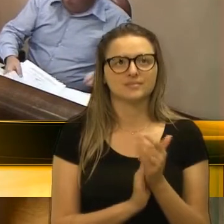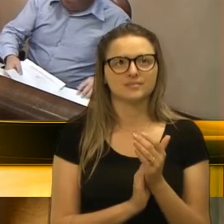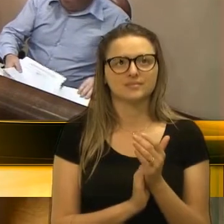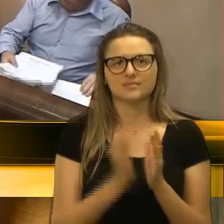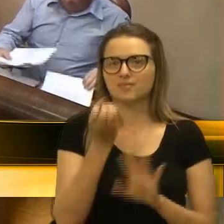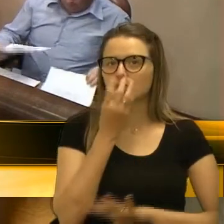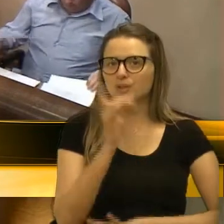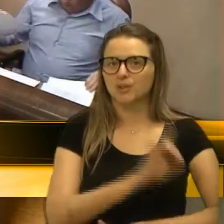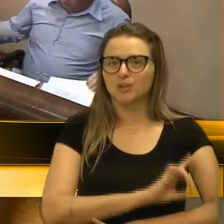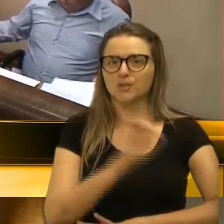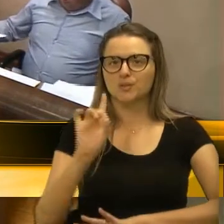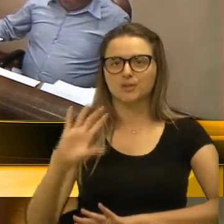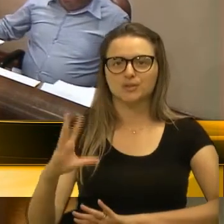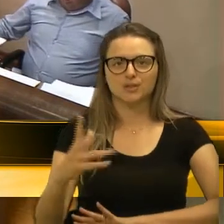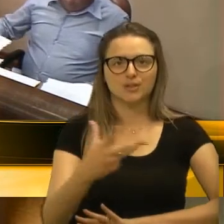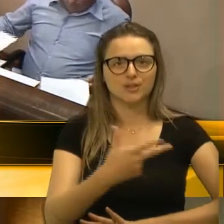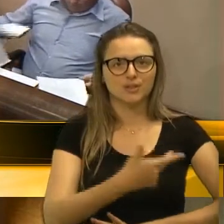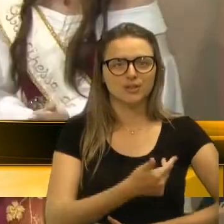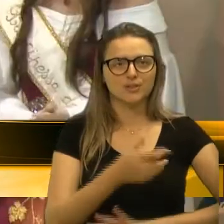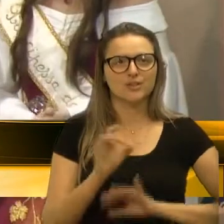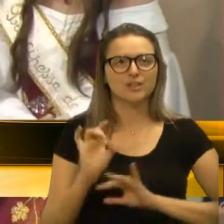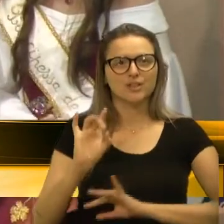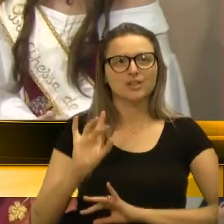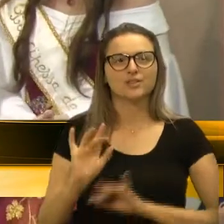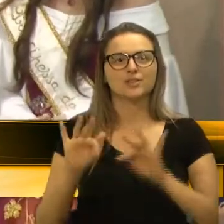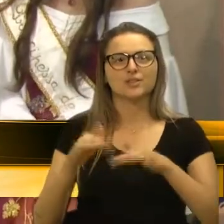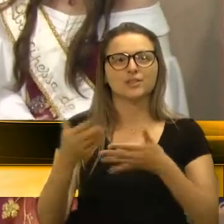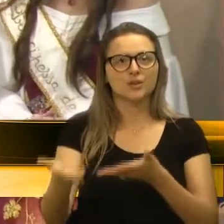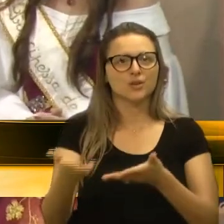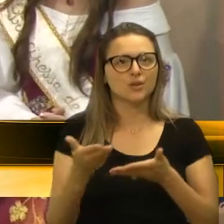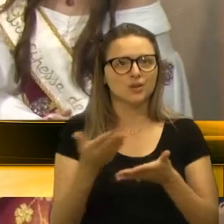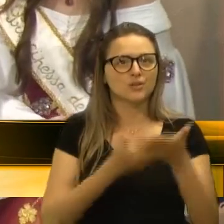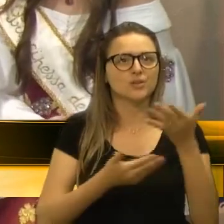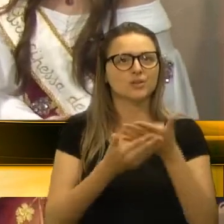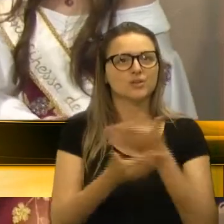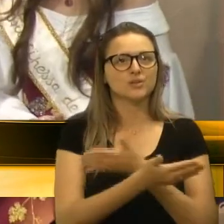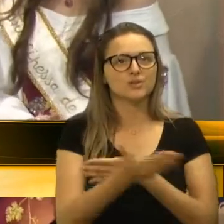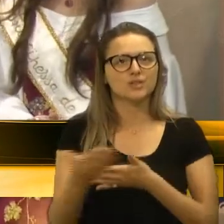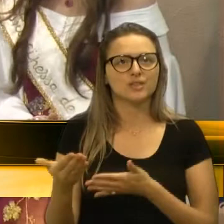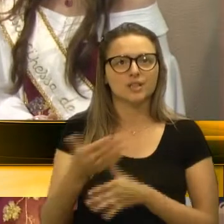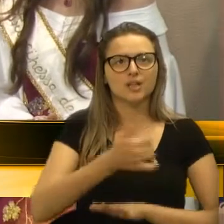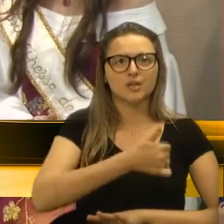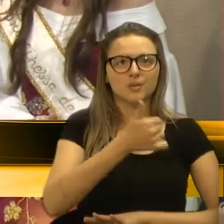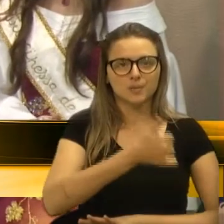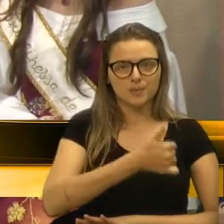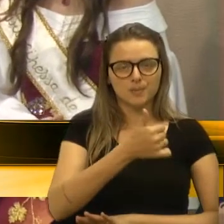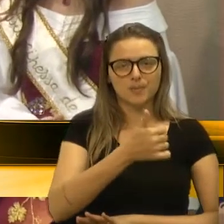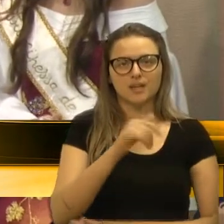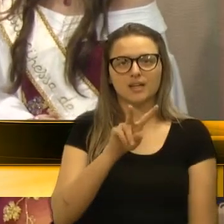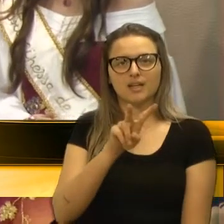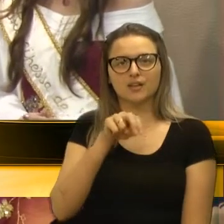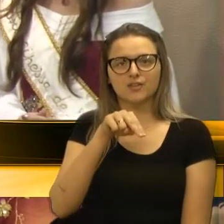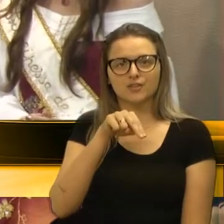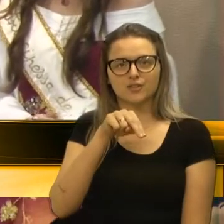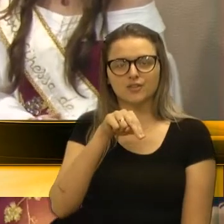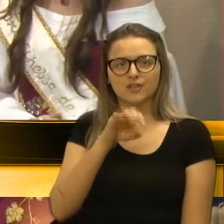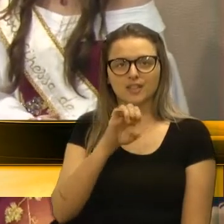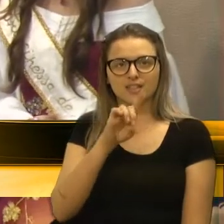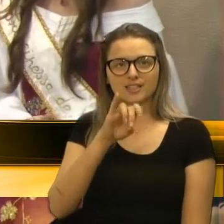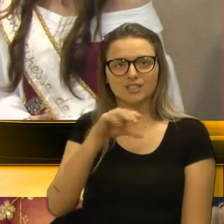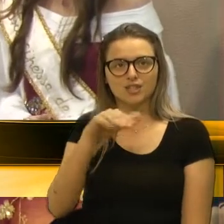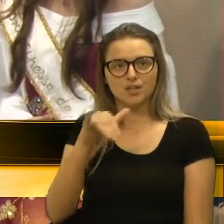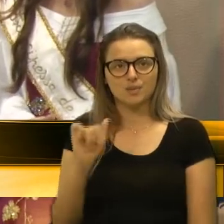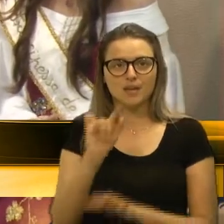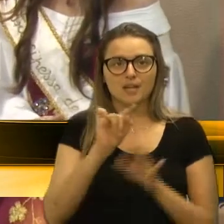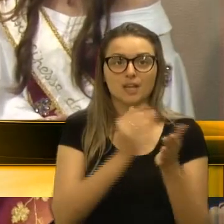Bom dia a todos. Então, para finalizar, convido a todos vocês para a La Prima Vendemia 2020, que celebra o